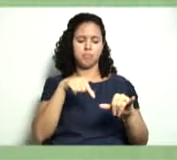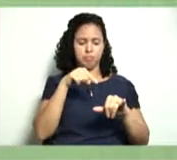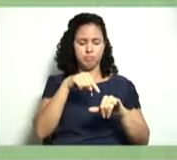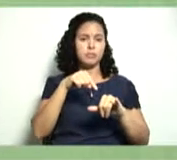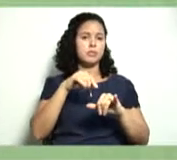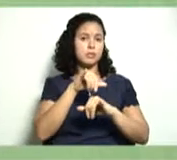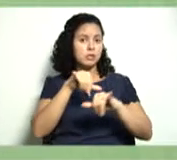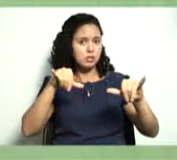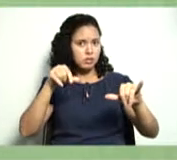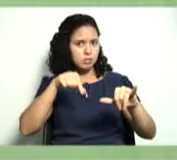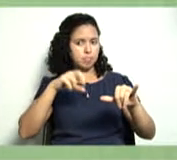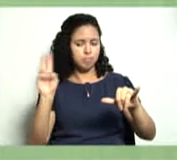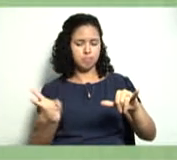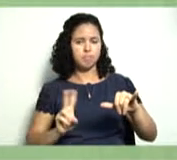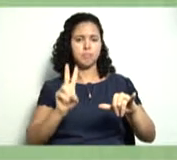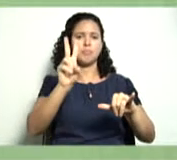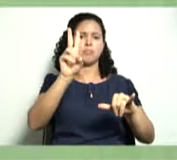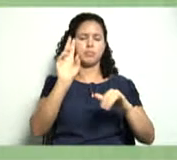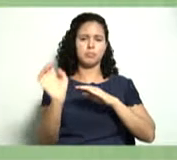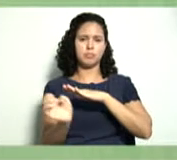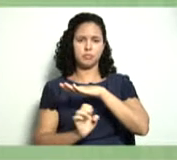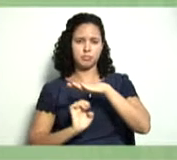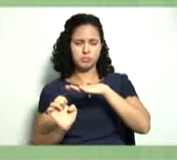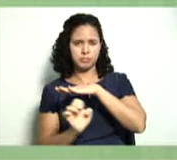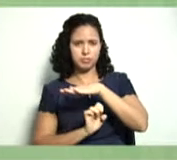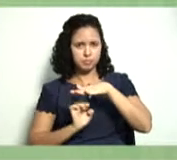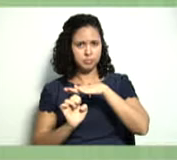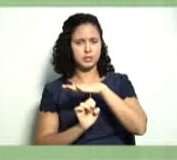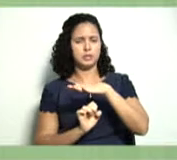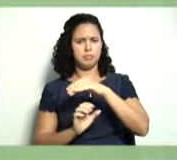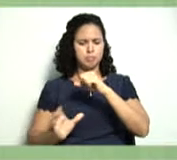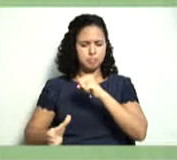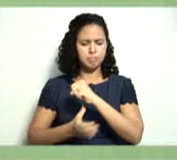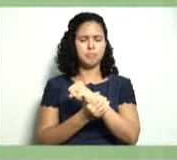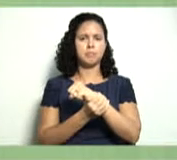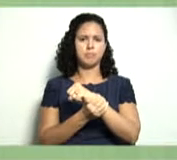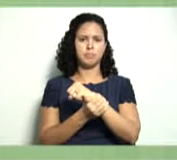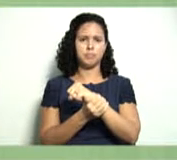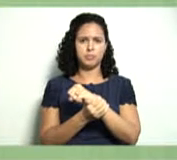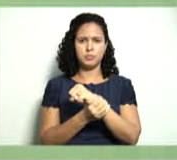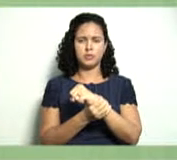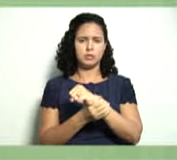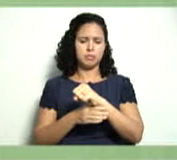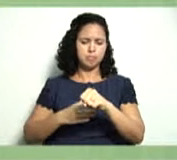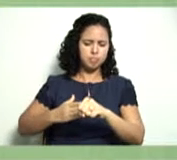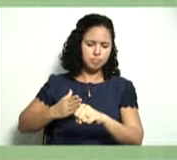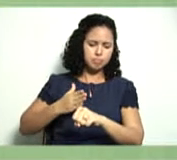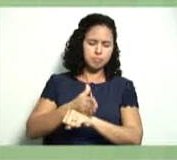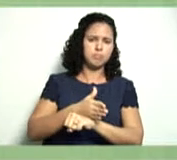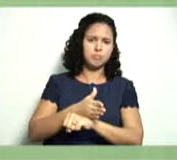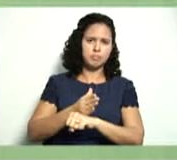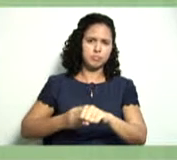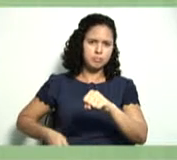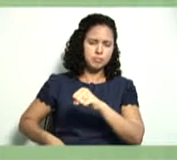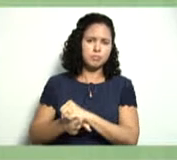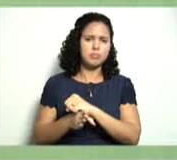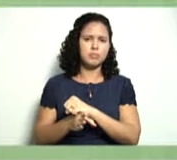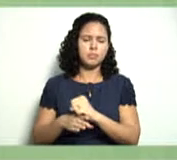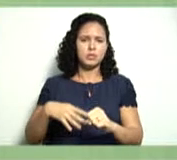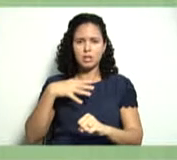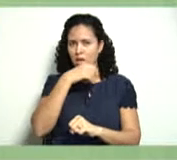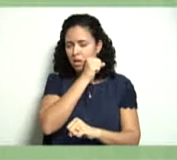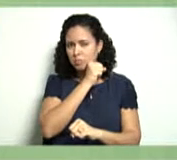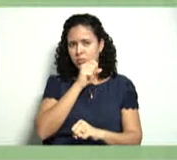valiosa as empresas mantê las e poderá acessá la sempre que necessário é